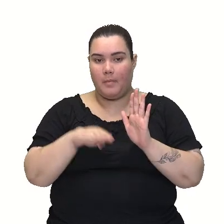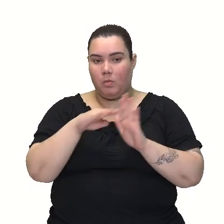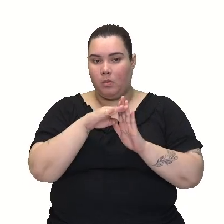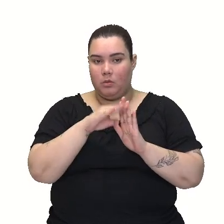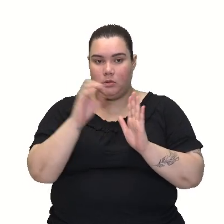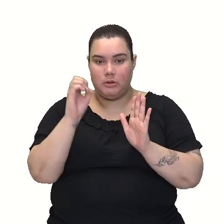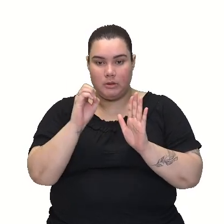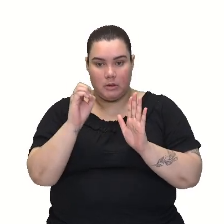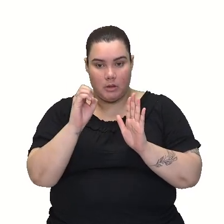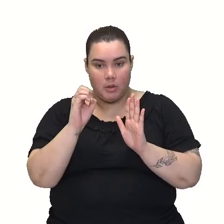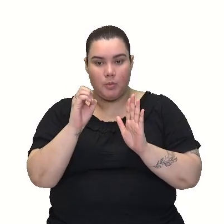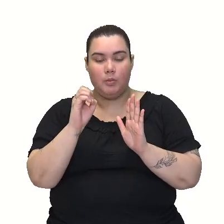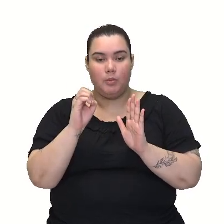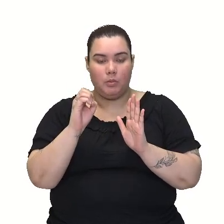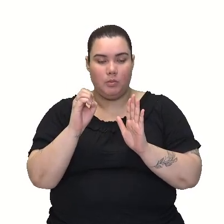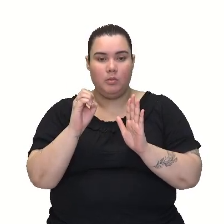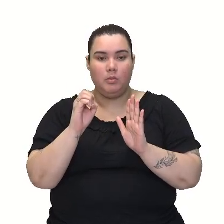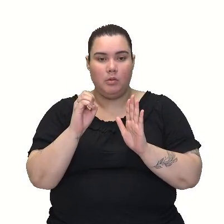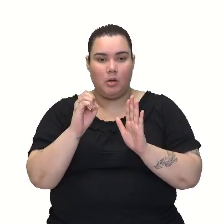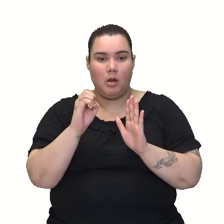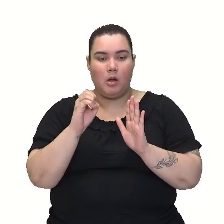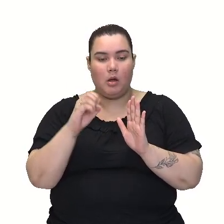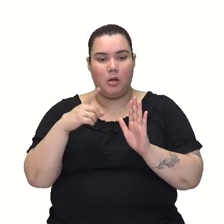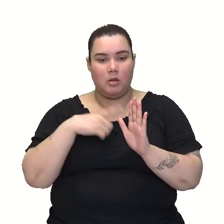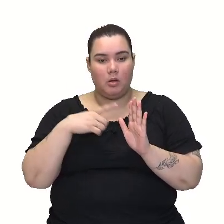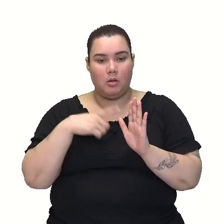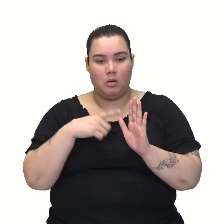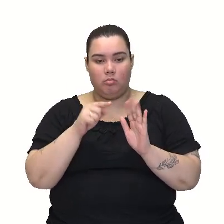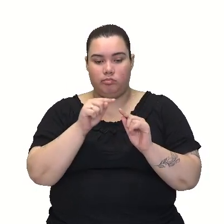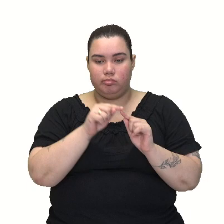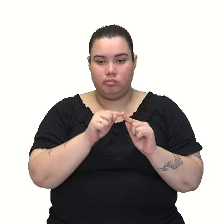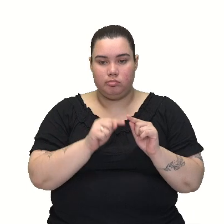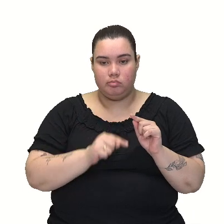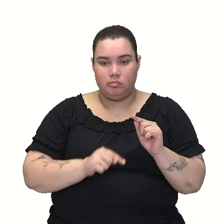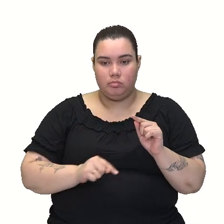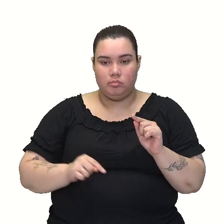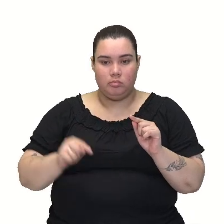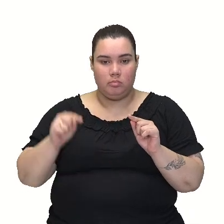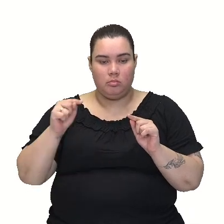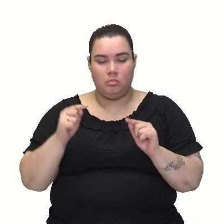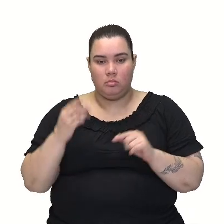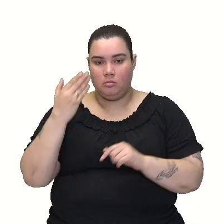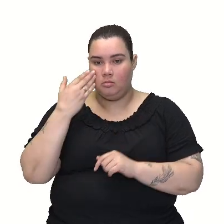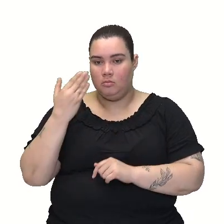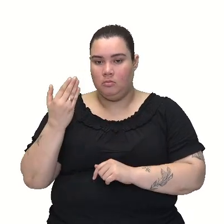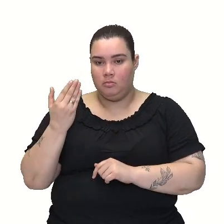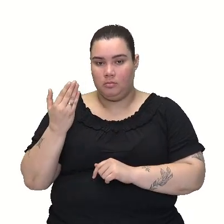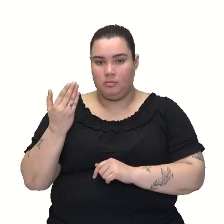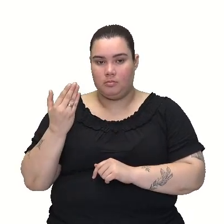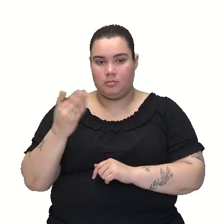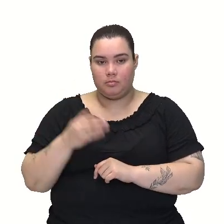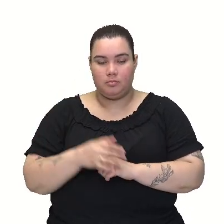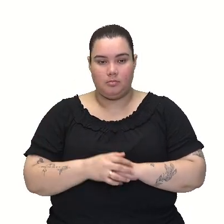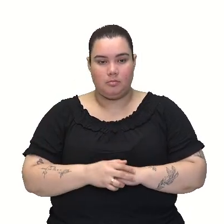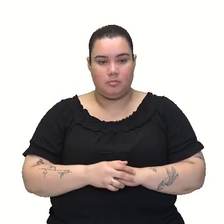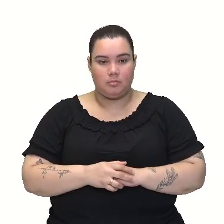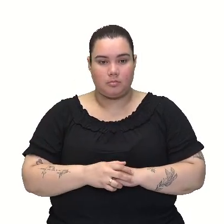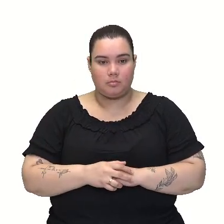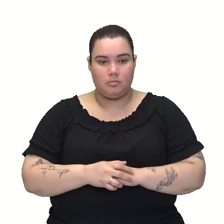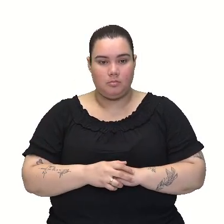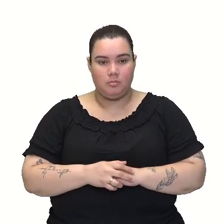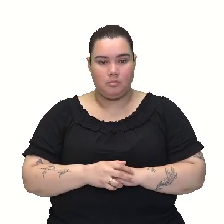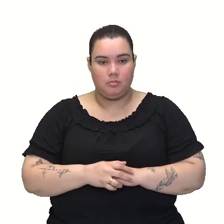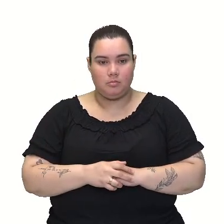0, a parábola ela terá sua concavidade voltada para cima.